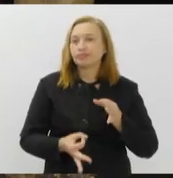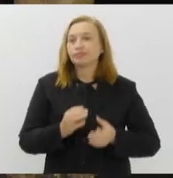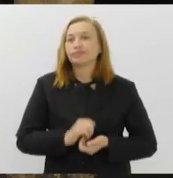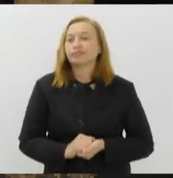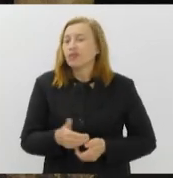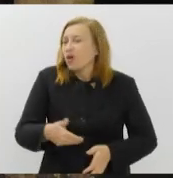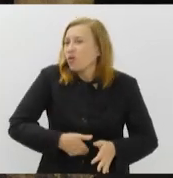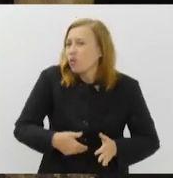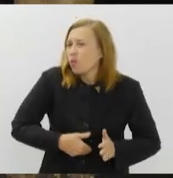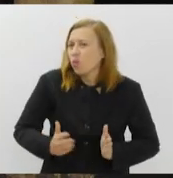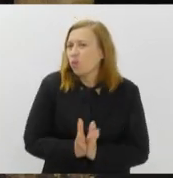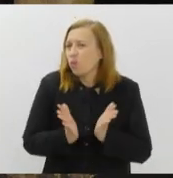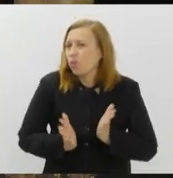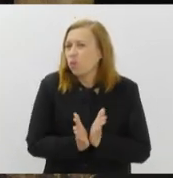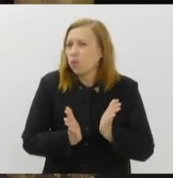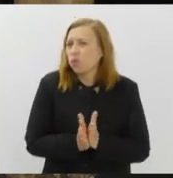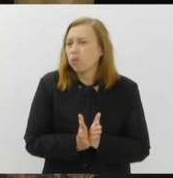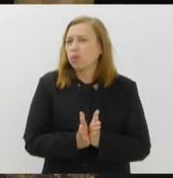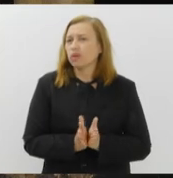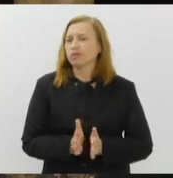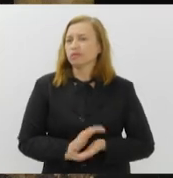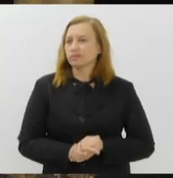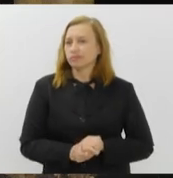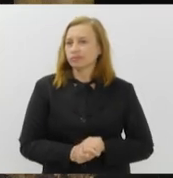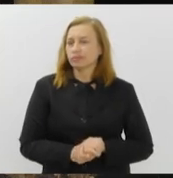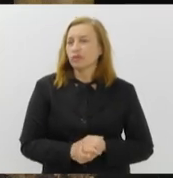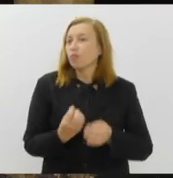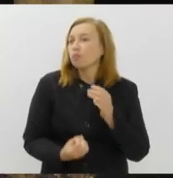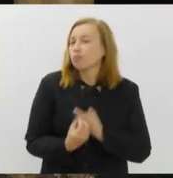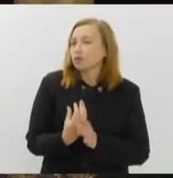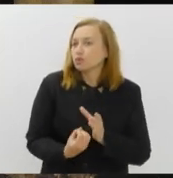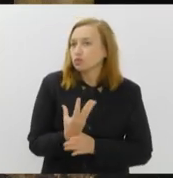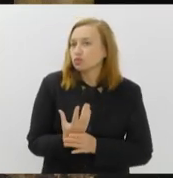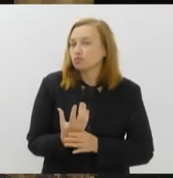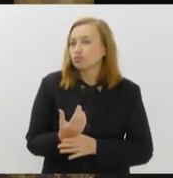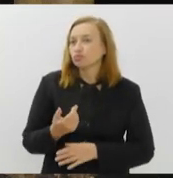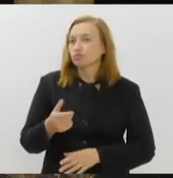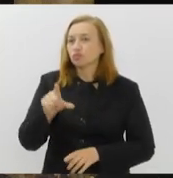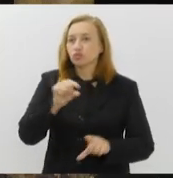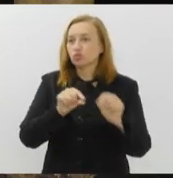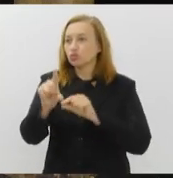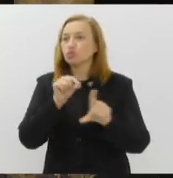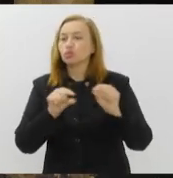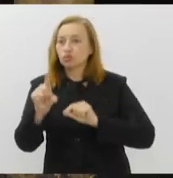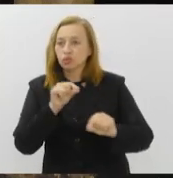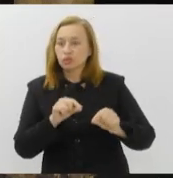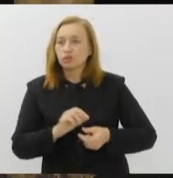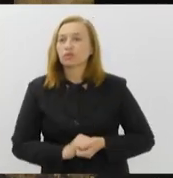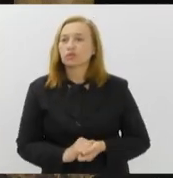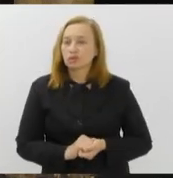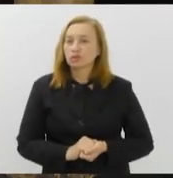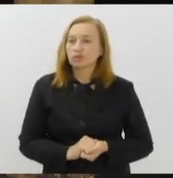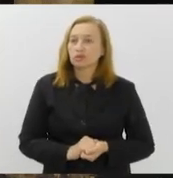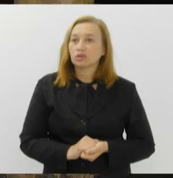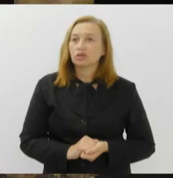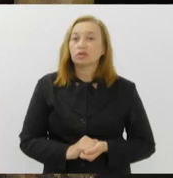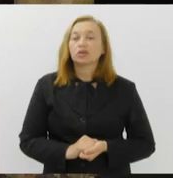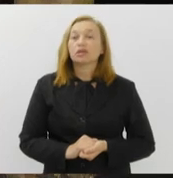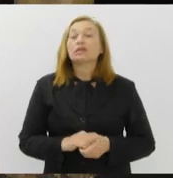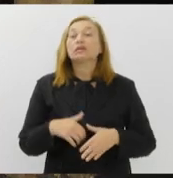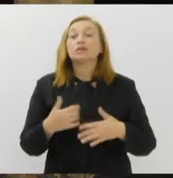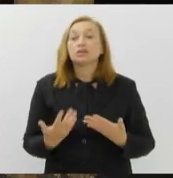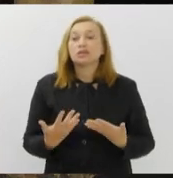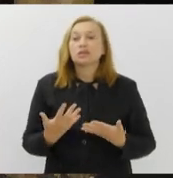fome e a pobreza não são fortuitas, elas são um produto de decisões políticas, elas são uma violação de direitos. E,